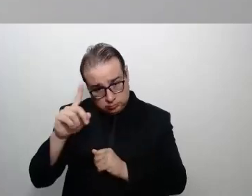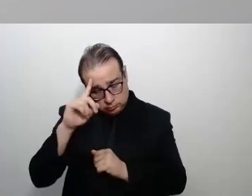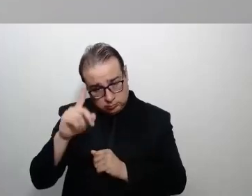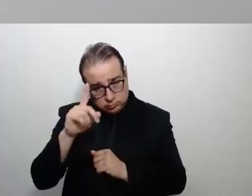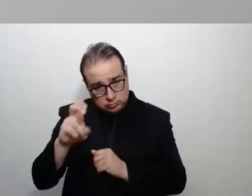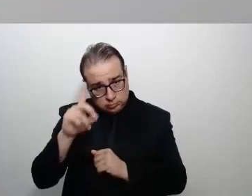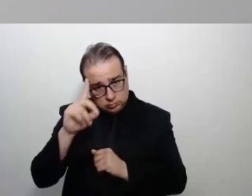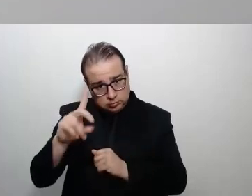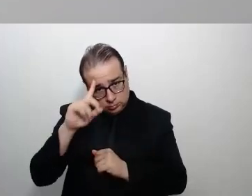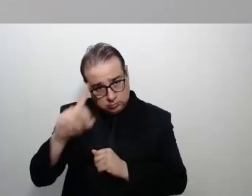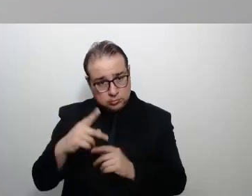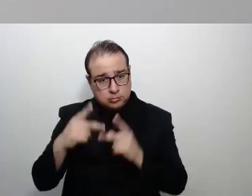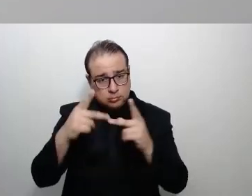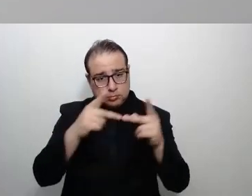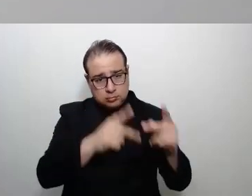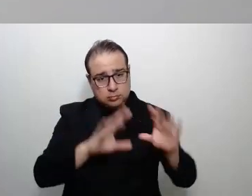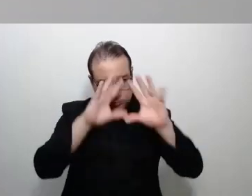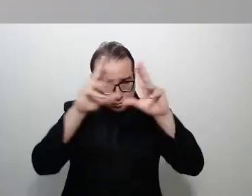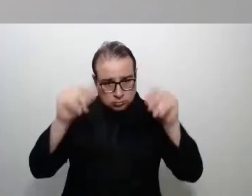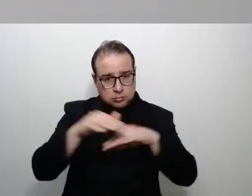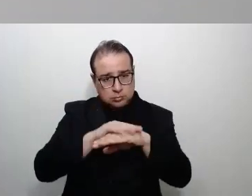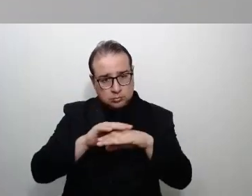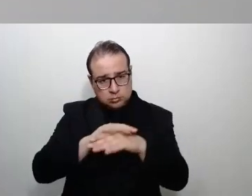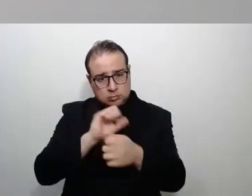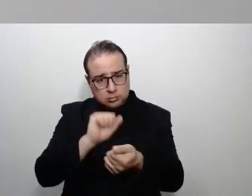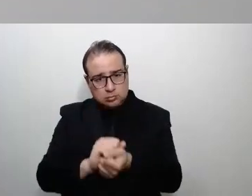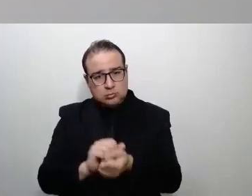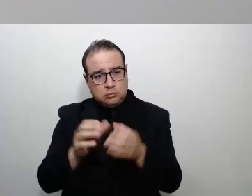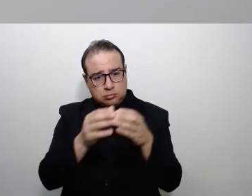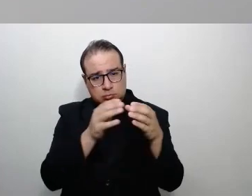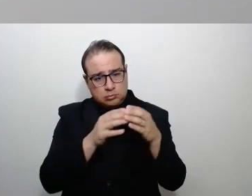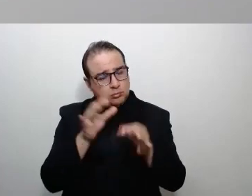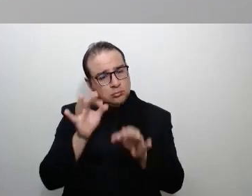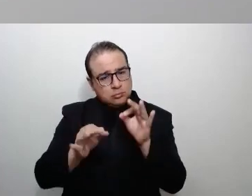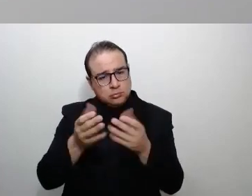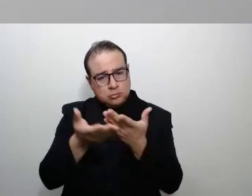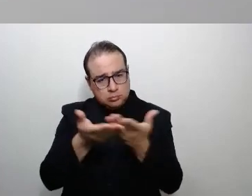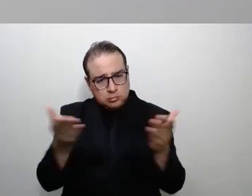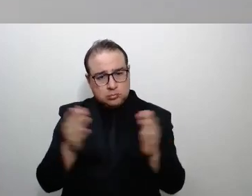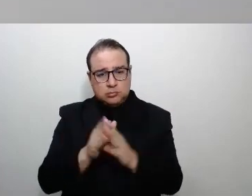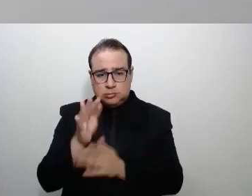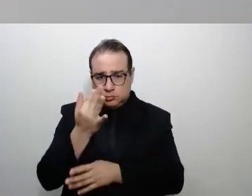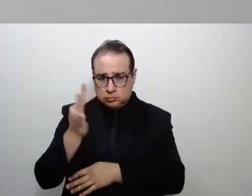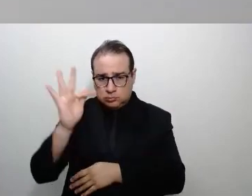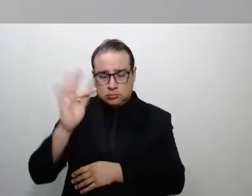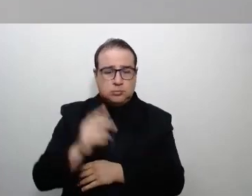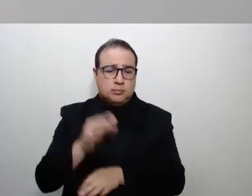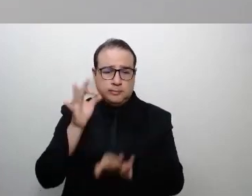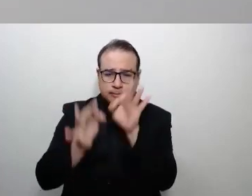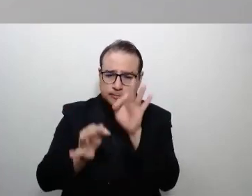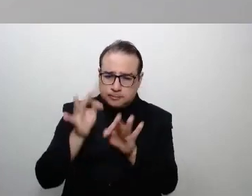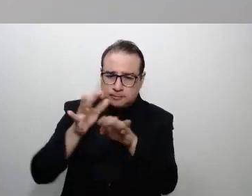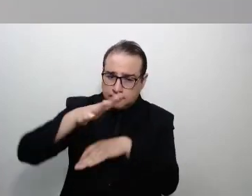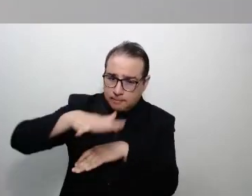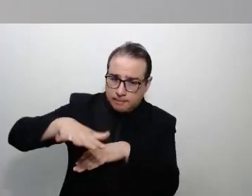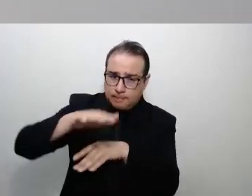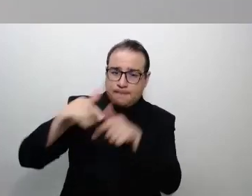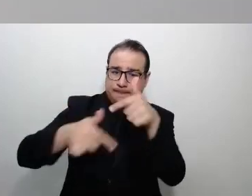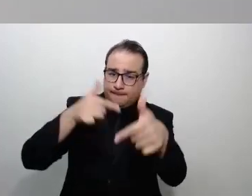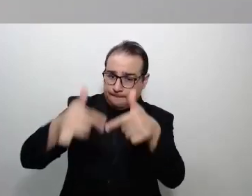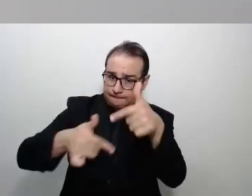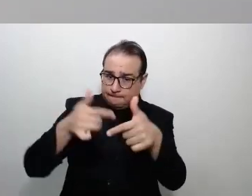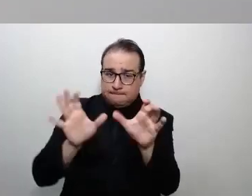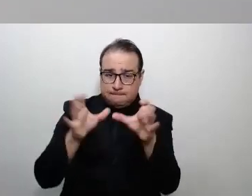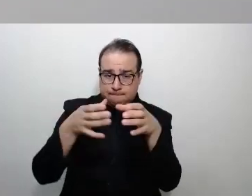dar um tribunal diferente interagimos para os colegas da Justiça Federal da Justiça do Trabalho